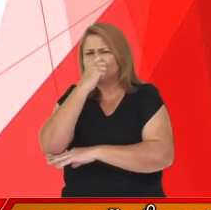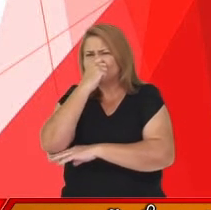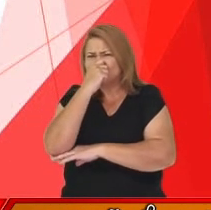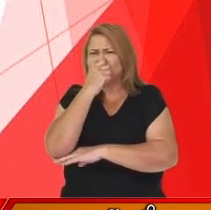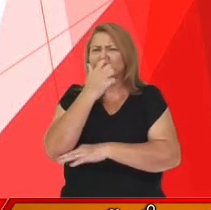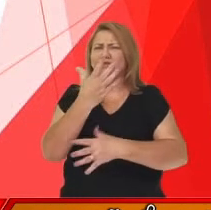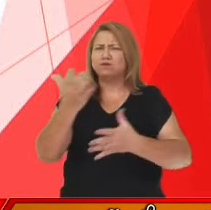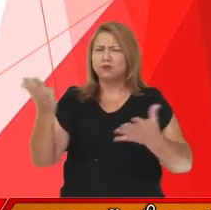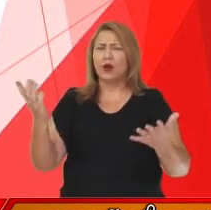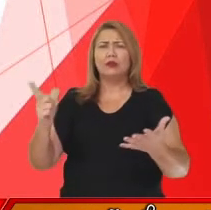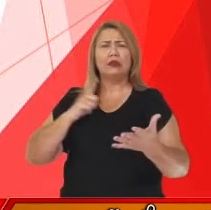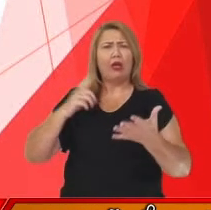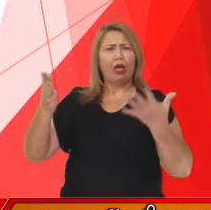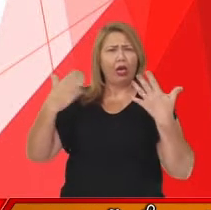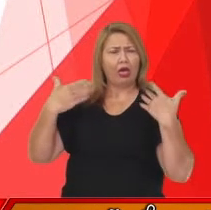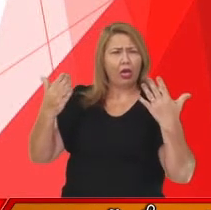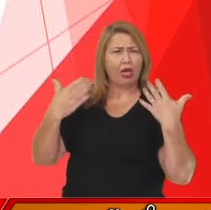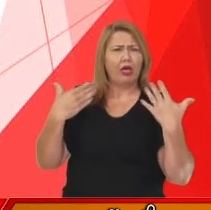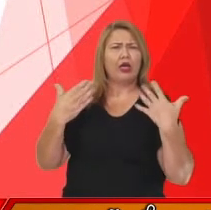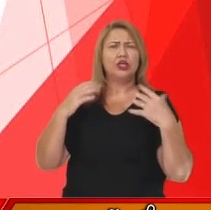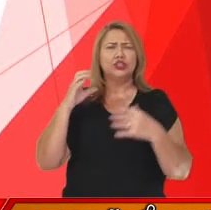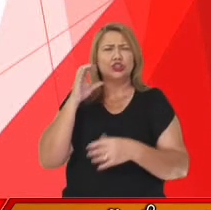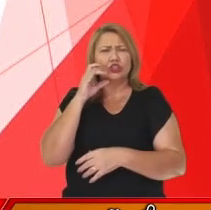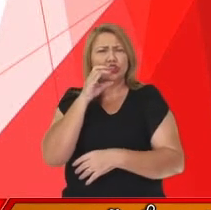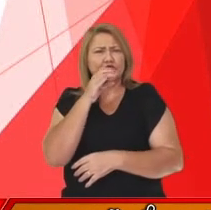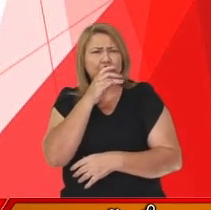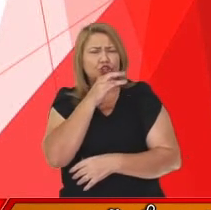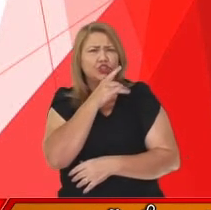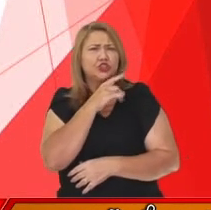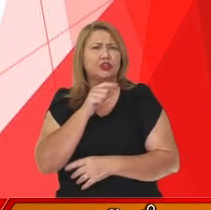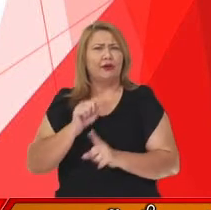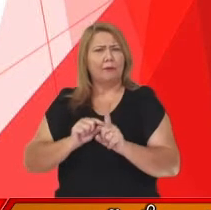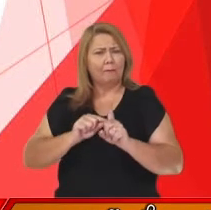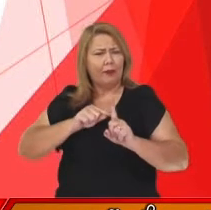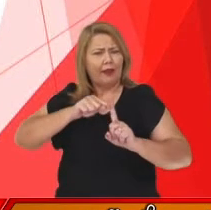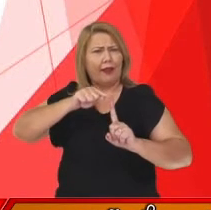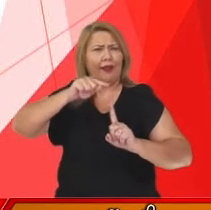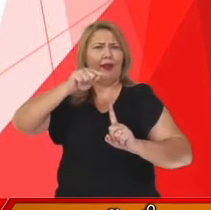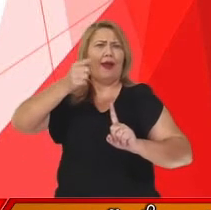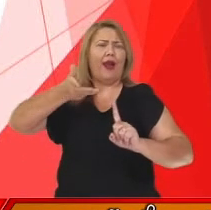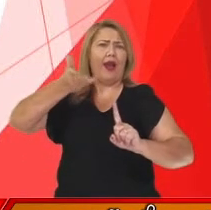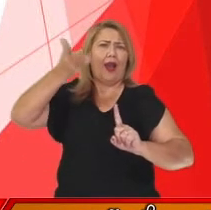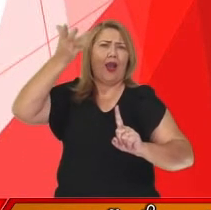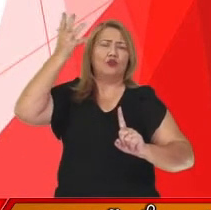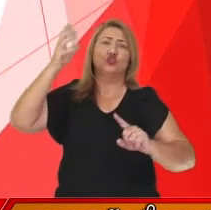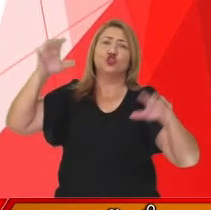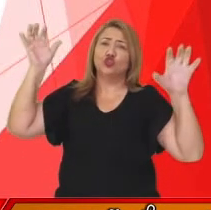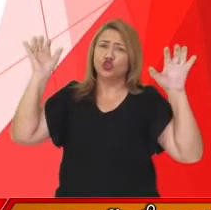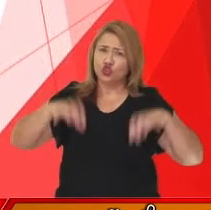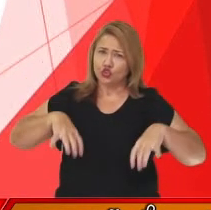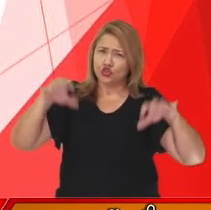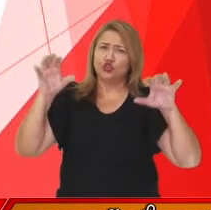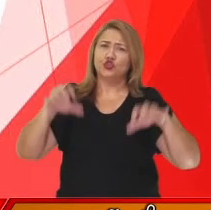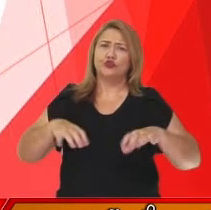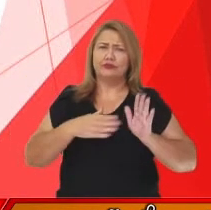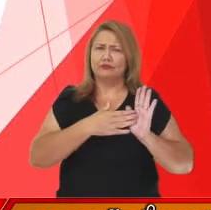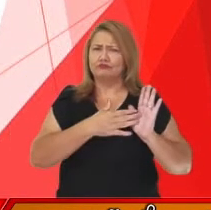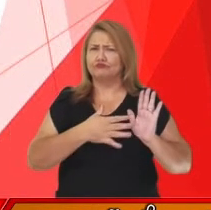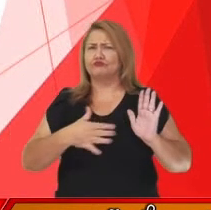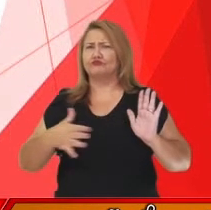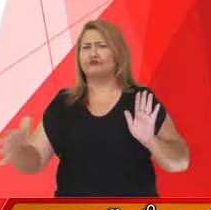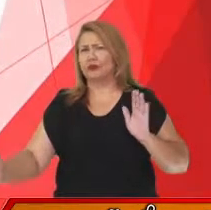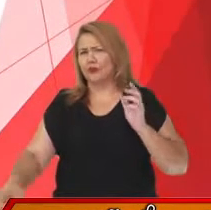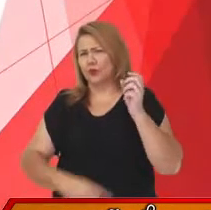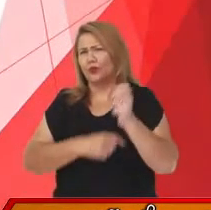regiões de clima quente e úmido isso mesmo as temperaturas são altíssimas e chove bem ao